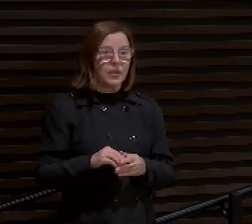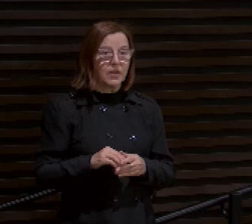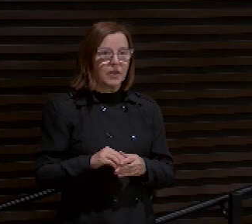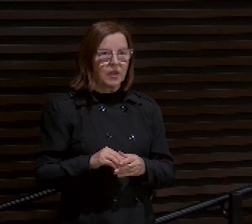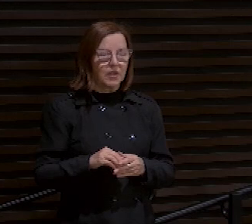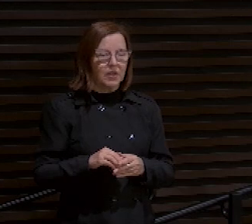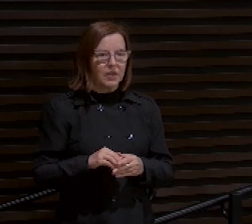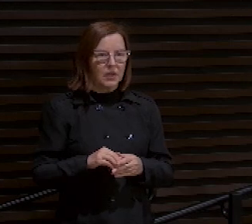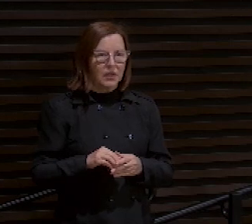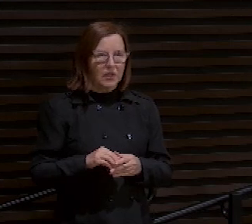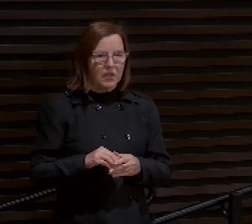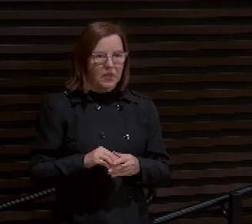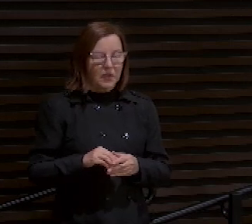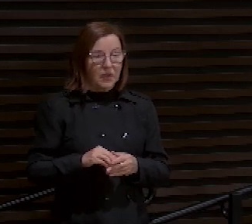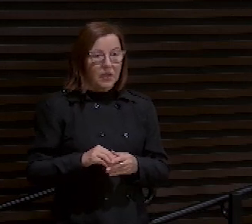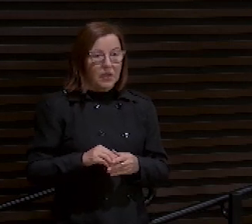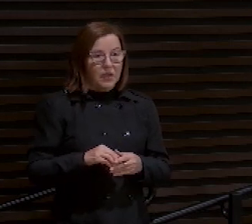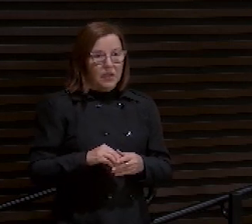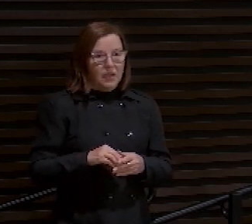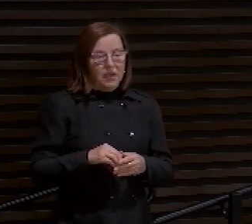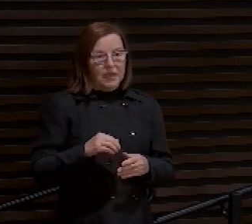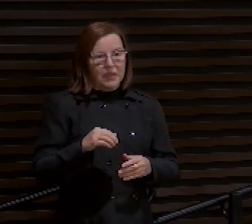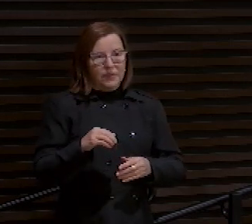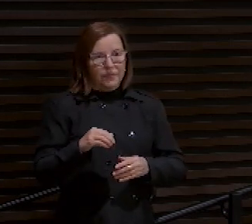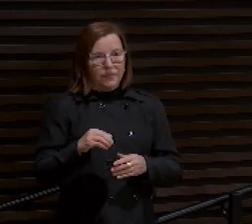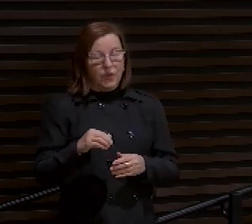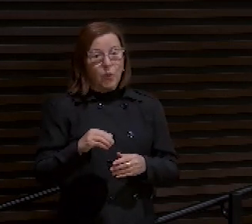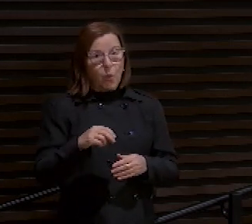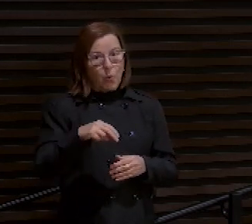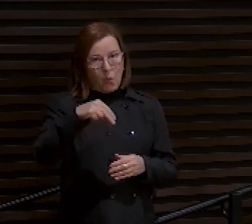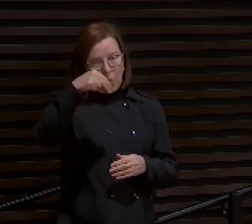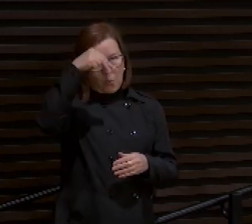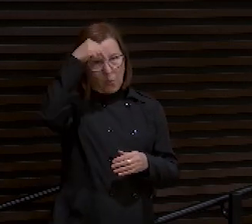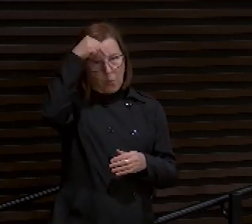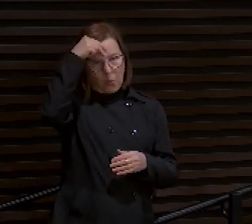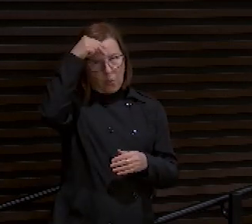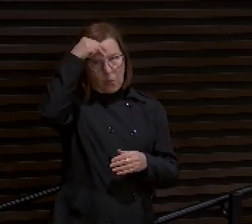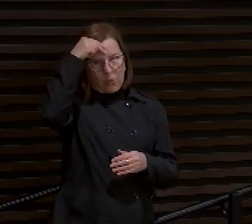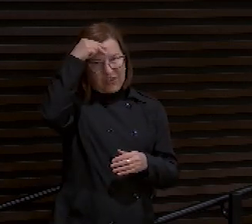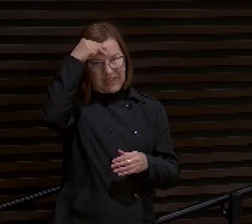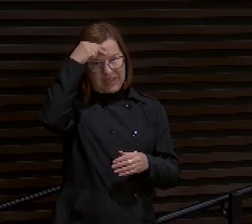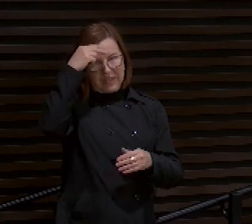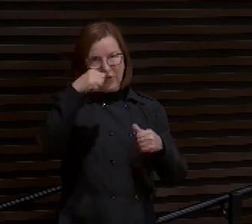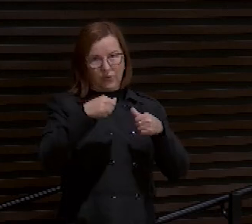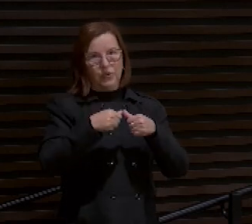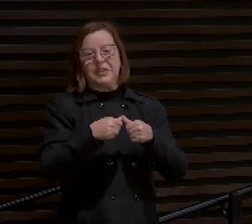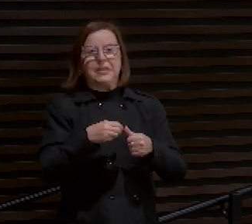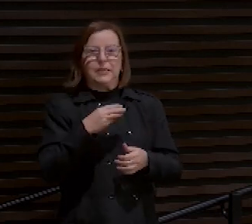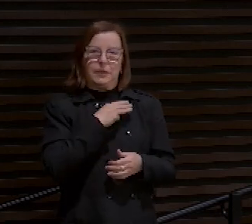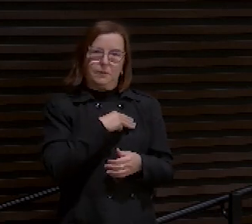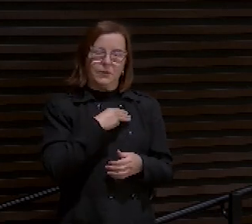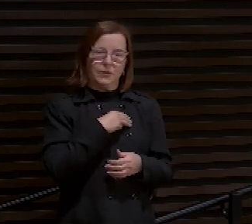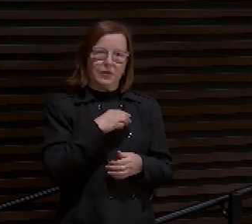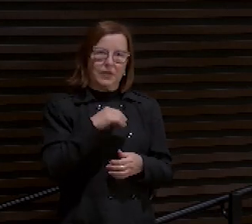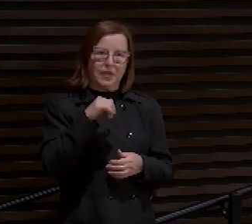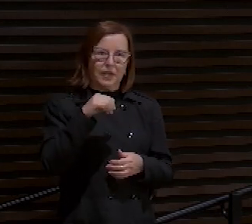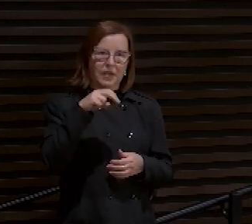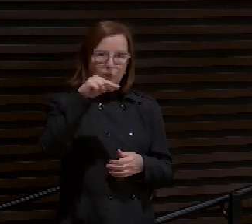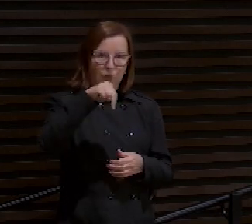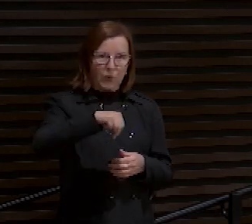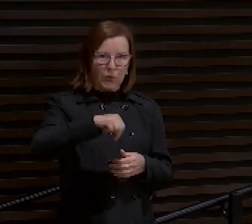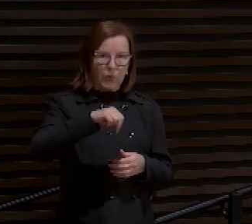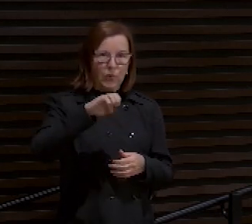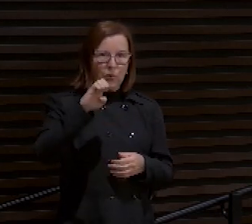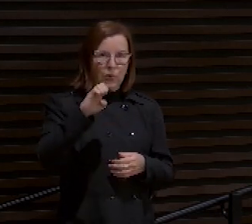filho do Nate, o missionário que morreu. Então o neto do Nate, que é o filho do Steve, teve a formatura